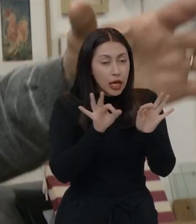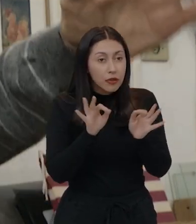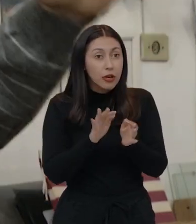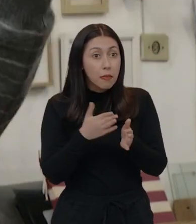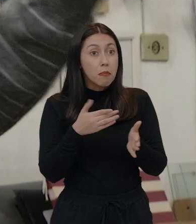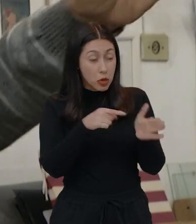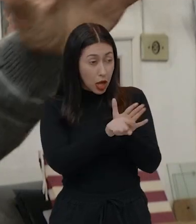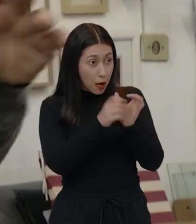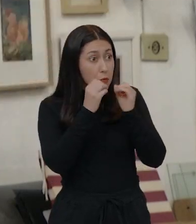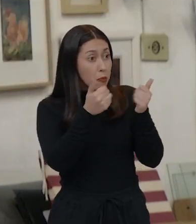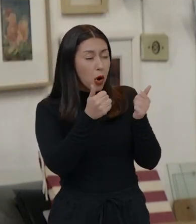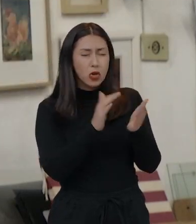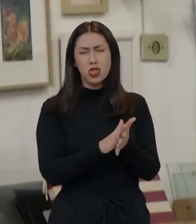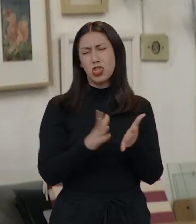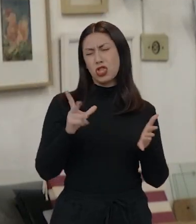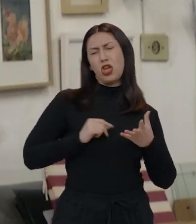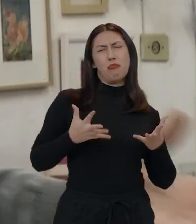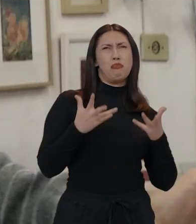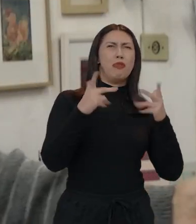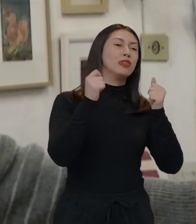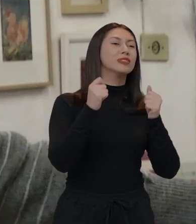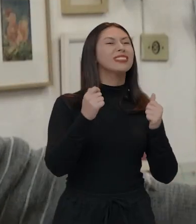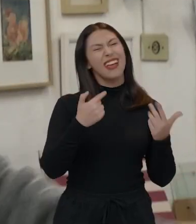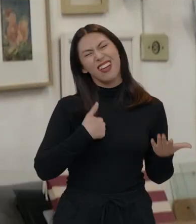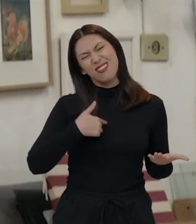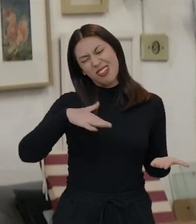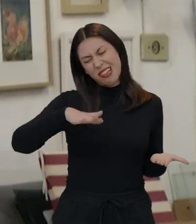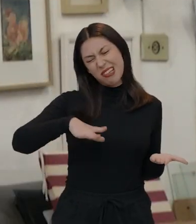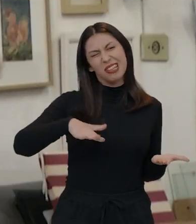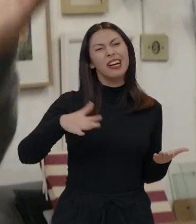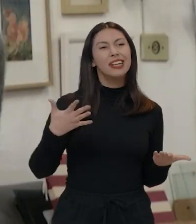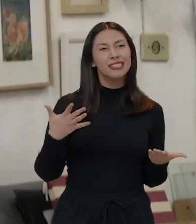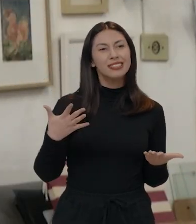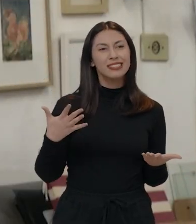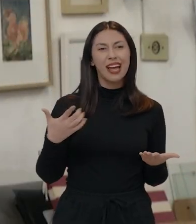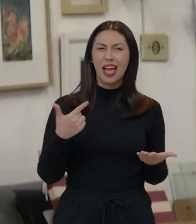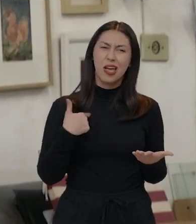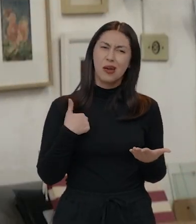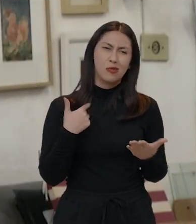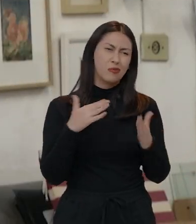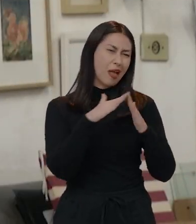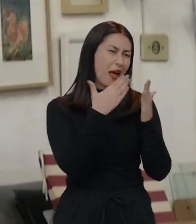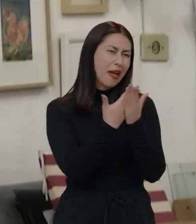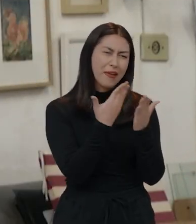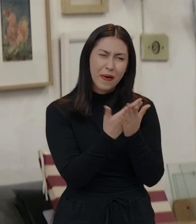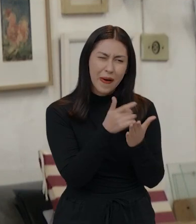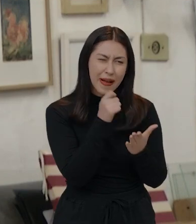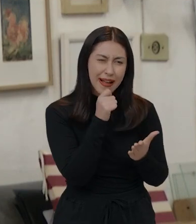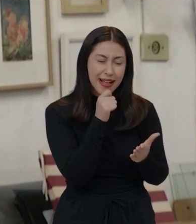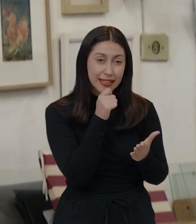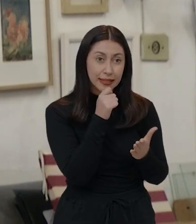Ele, maravilhoso e tal. Então, eu era garoto isso aí, estava fazendo ginásio ainda. Então a gente...